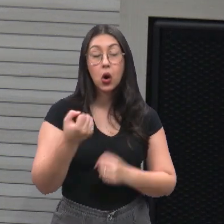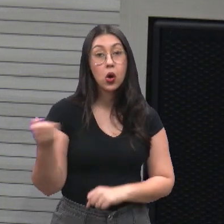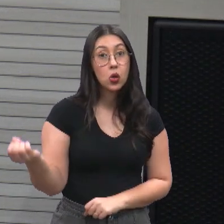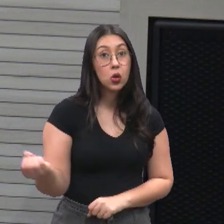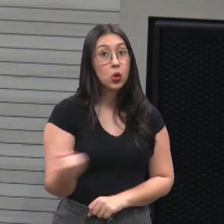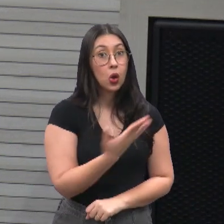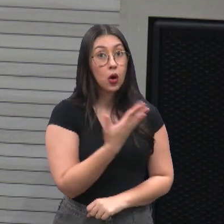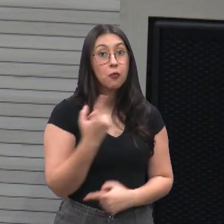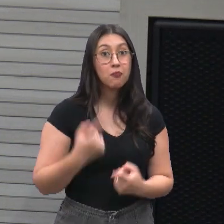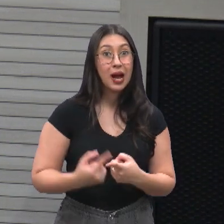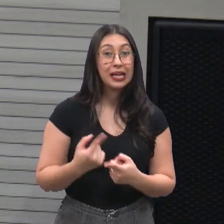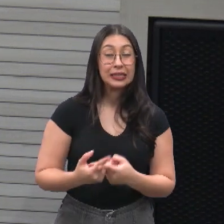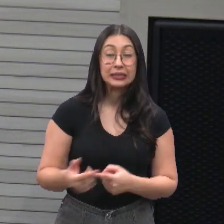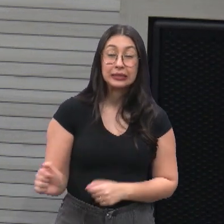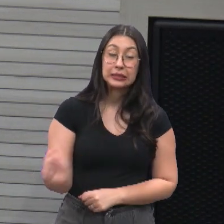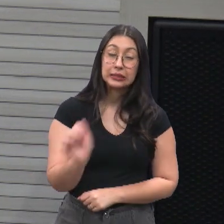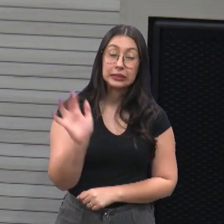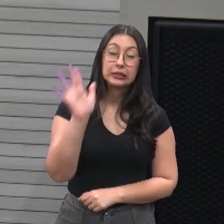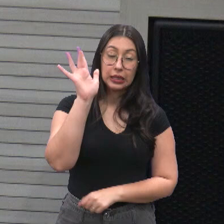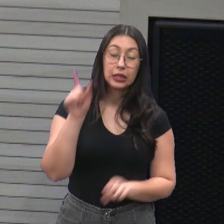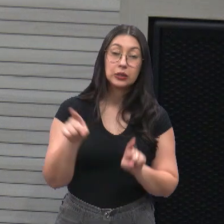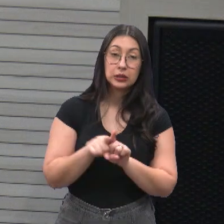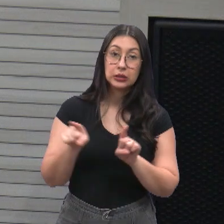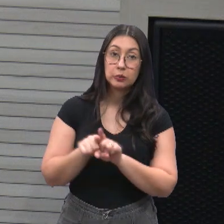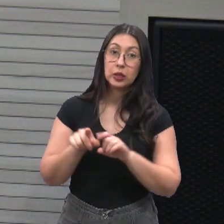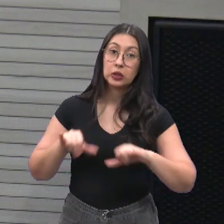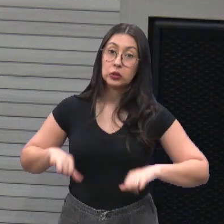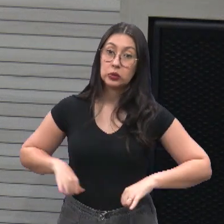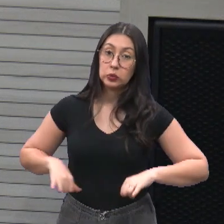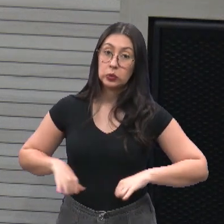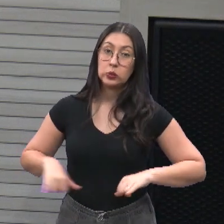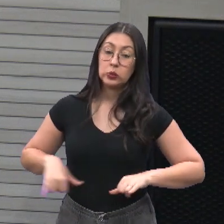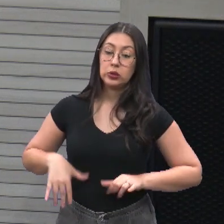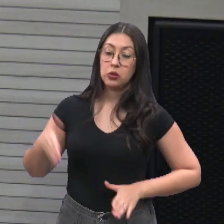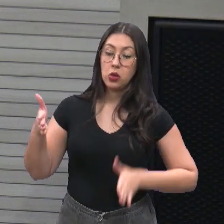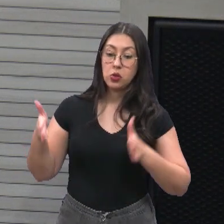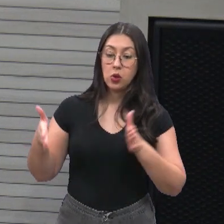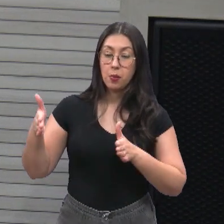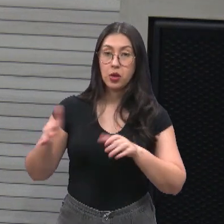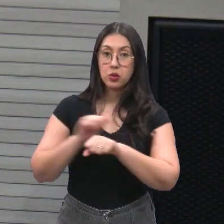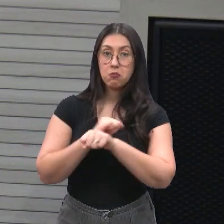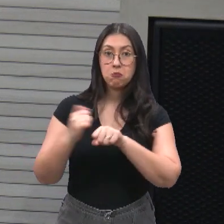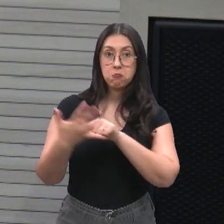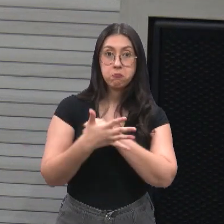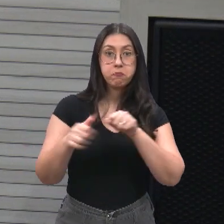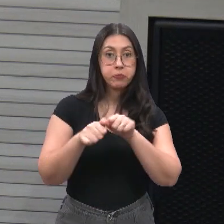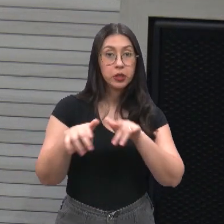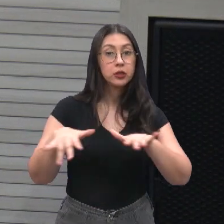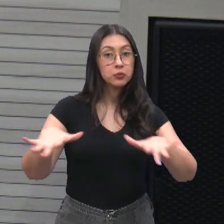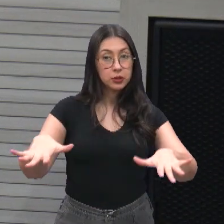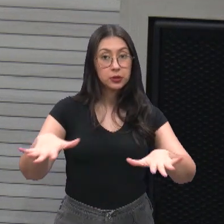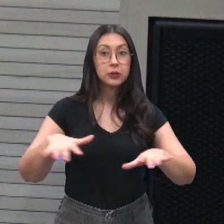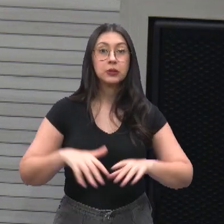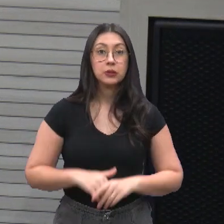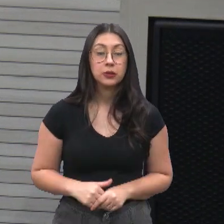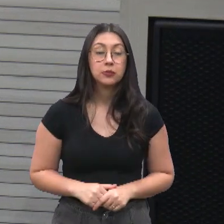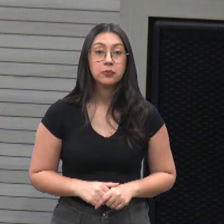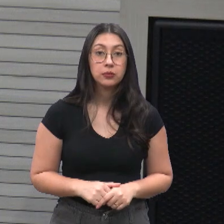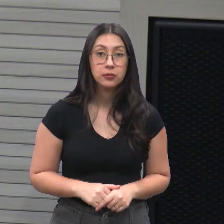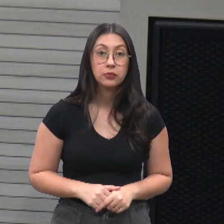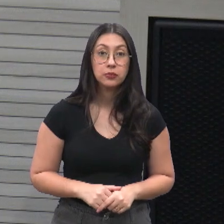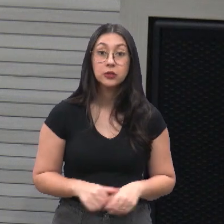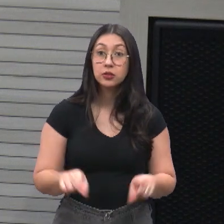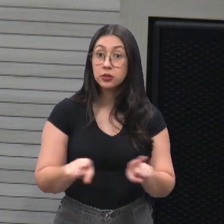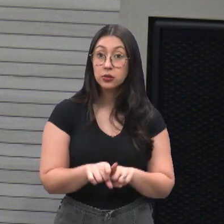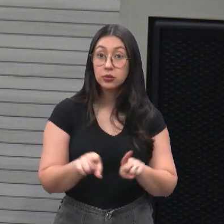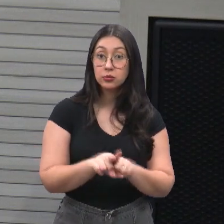impactos financeiros sentidos após o período da pandemia da Covid-19. E destaco